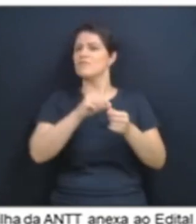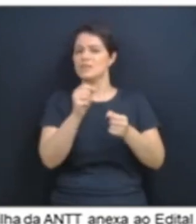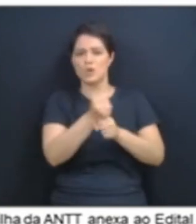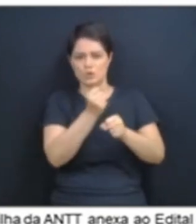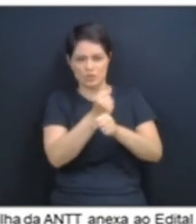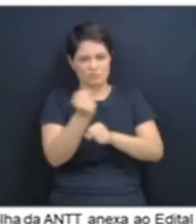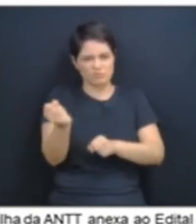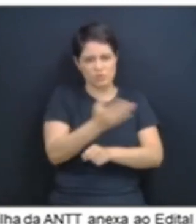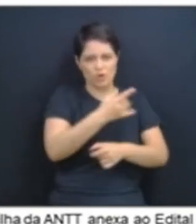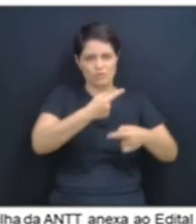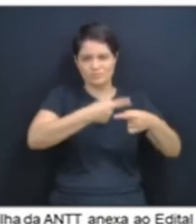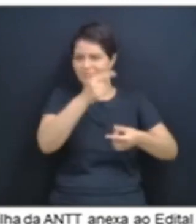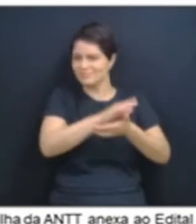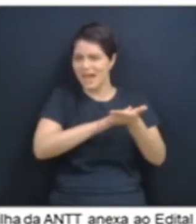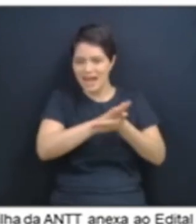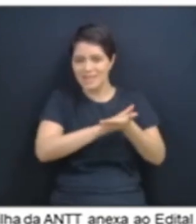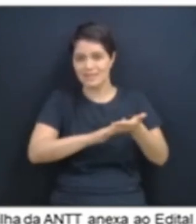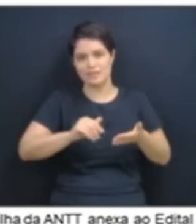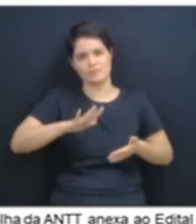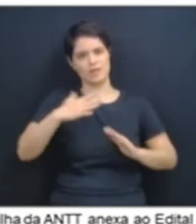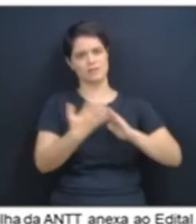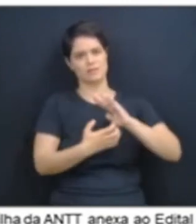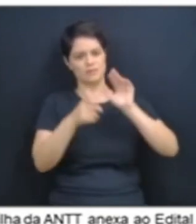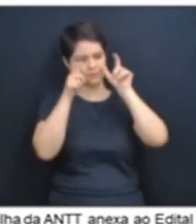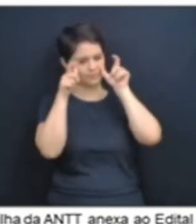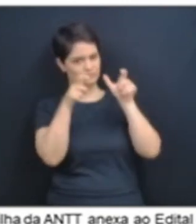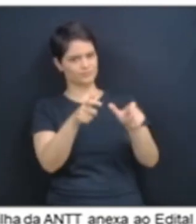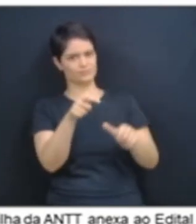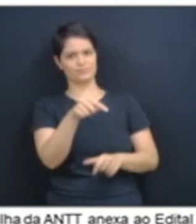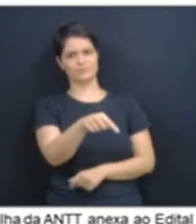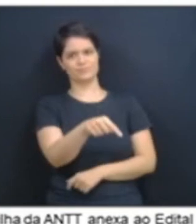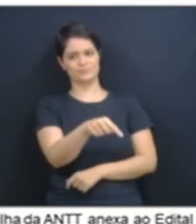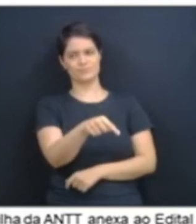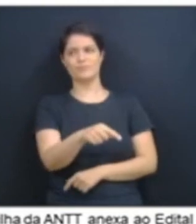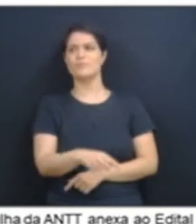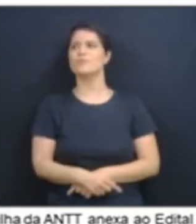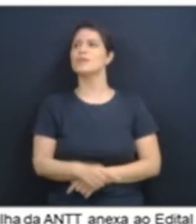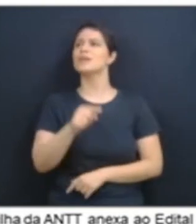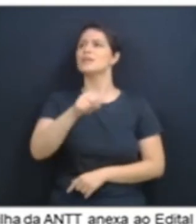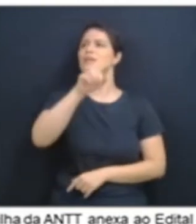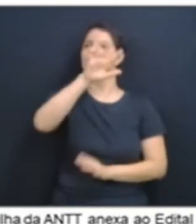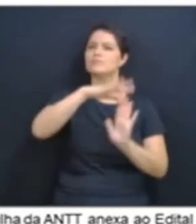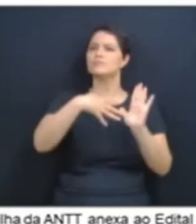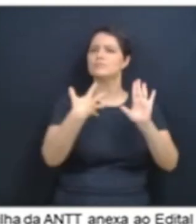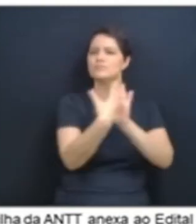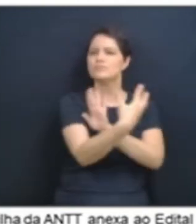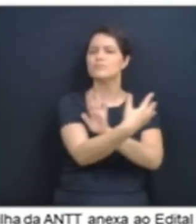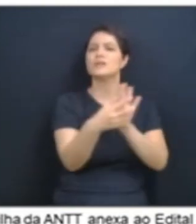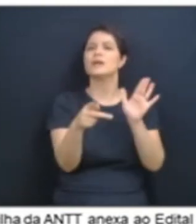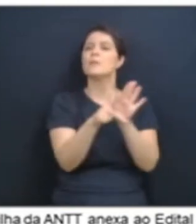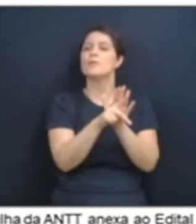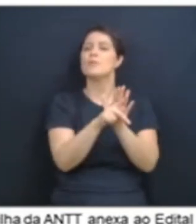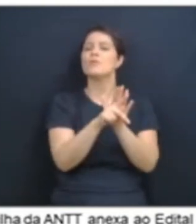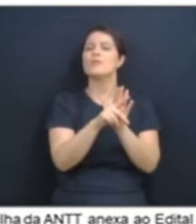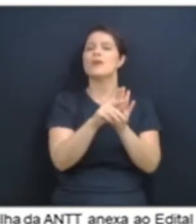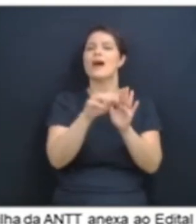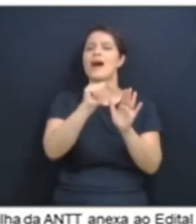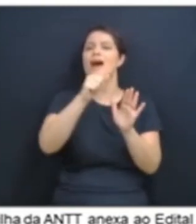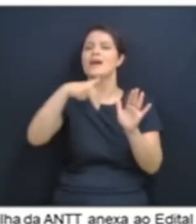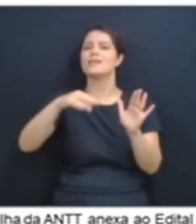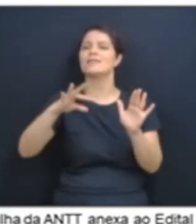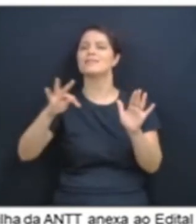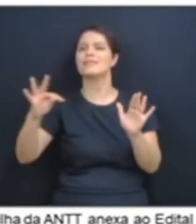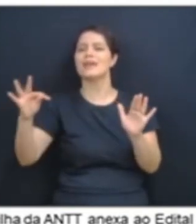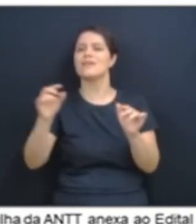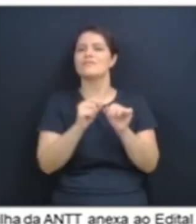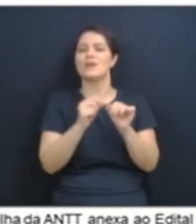Esse demonstrativo de resultado financeiro é do balanço patrimonial que está na planilha da NTT, na página 11, se eu não me engano.